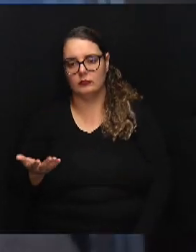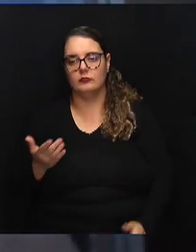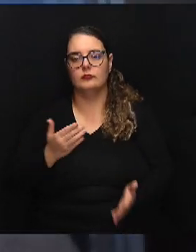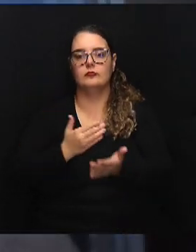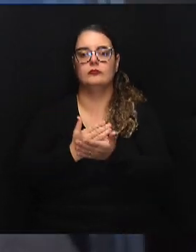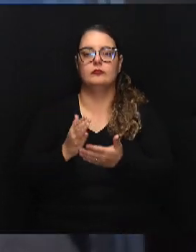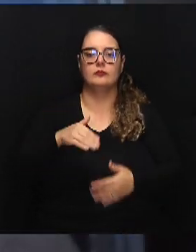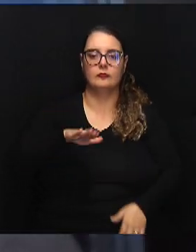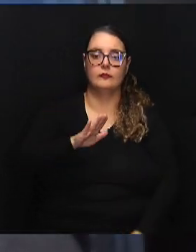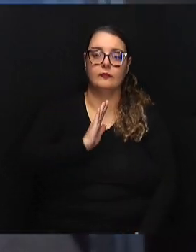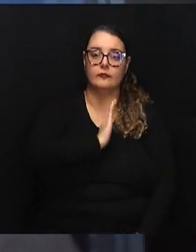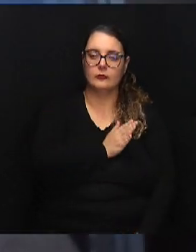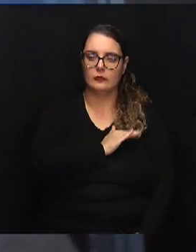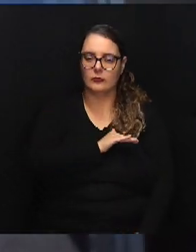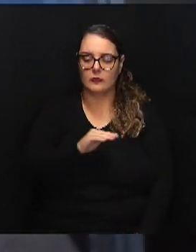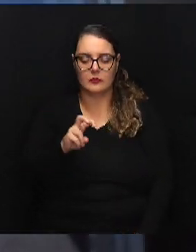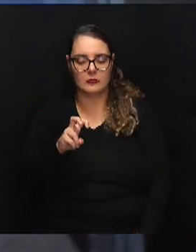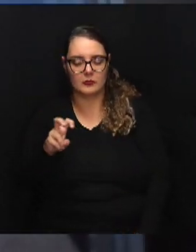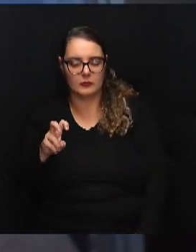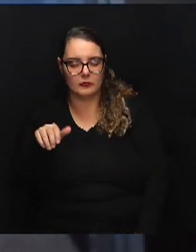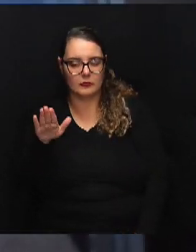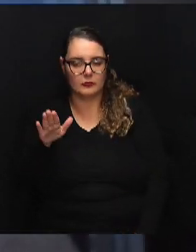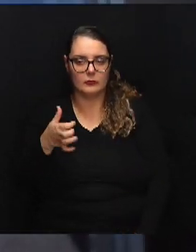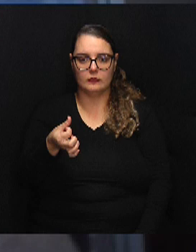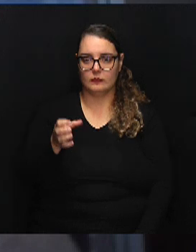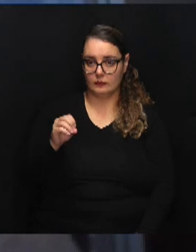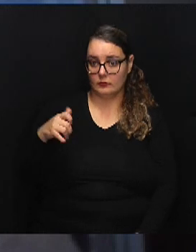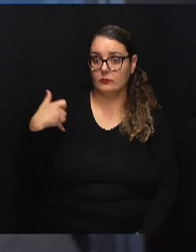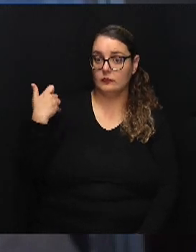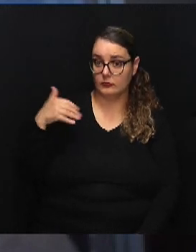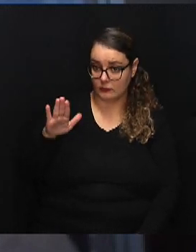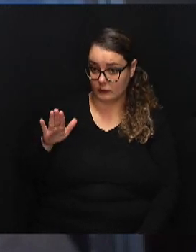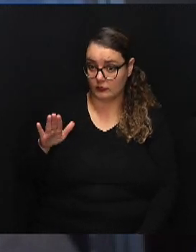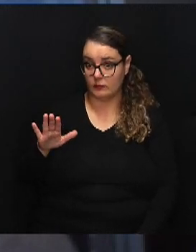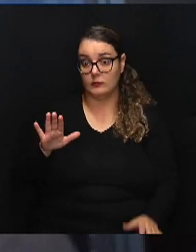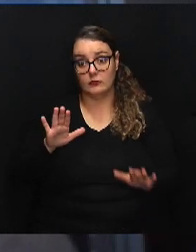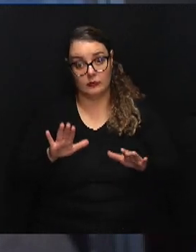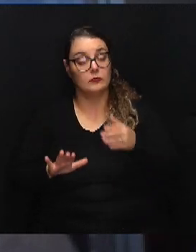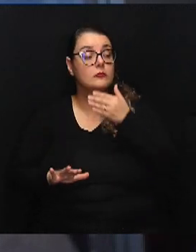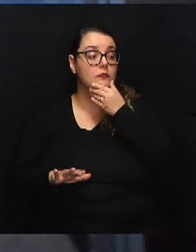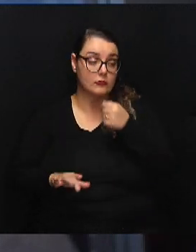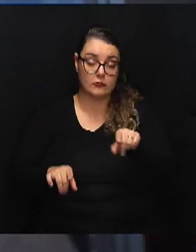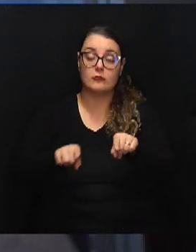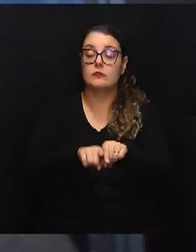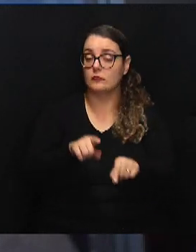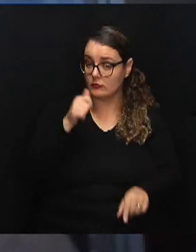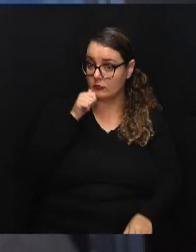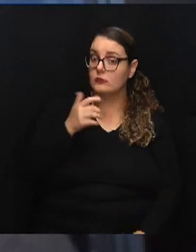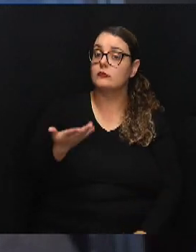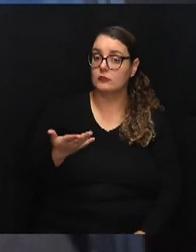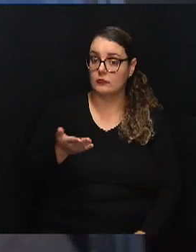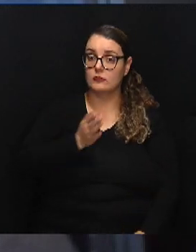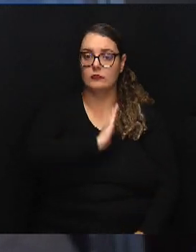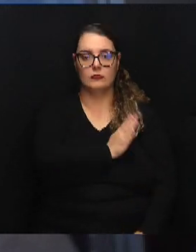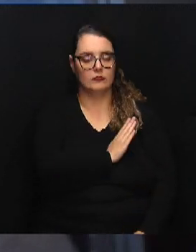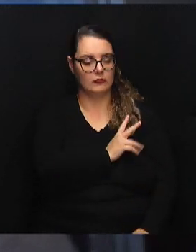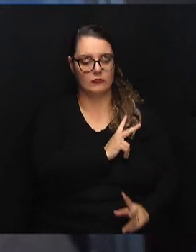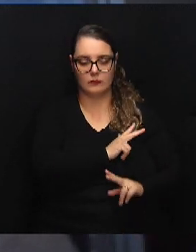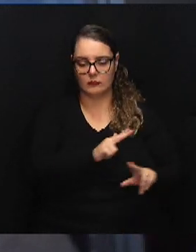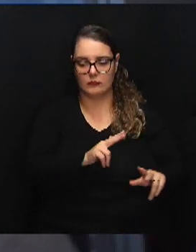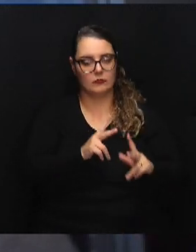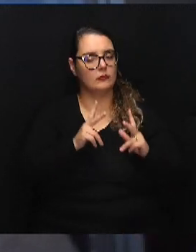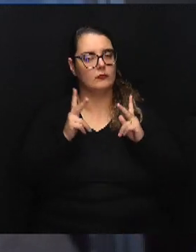mais infarto a partir dos 55, 60 anos. Mas homens e mulheres infartam na mesma